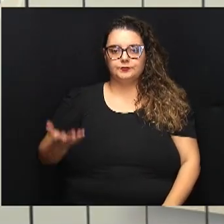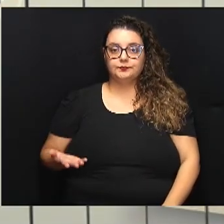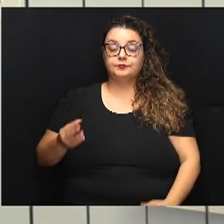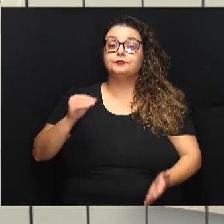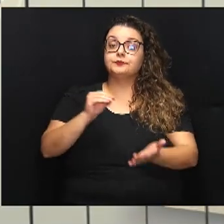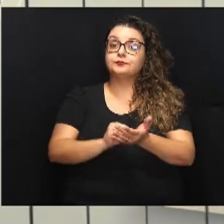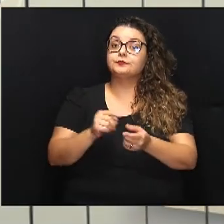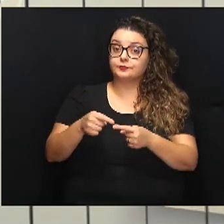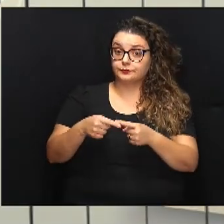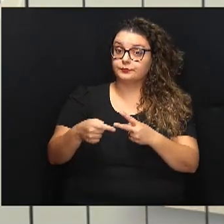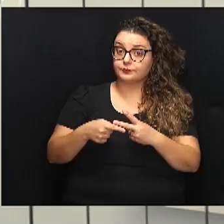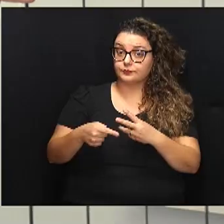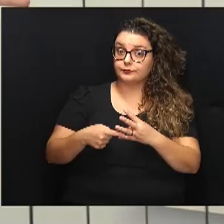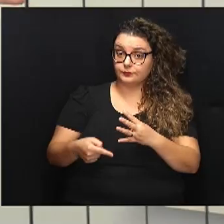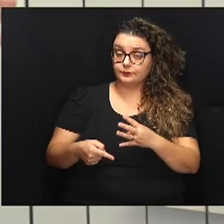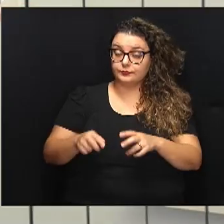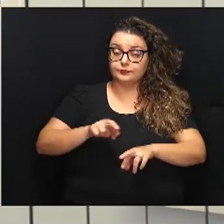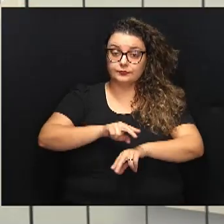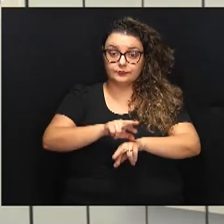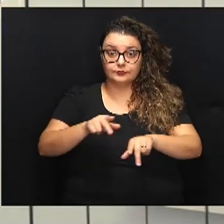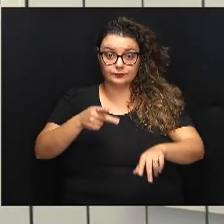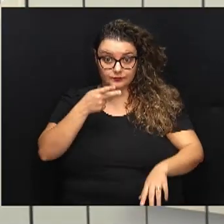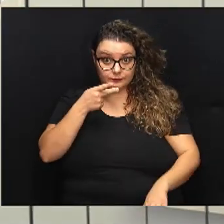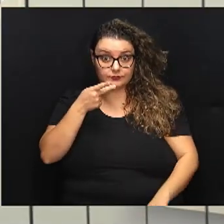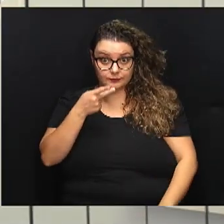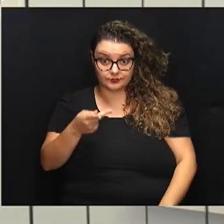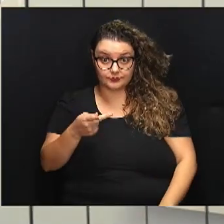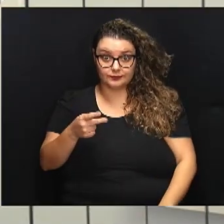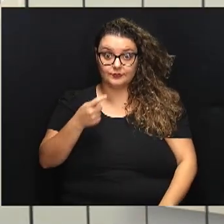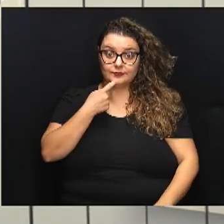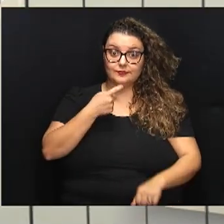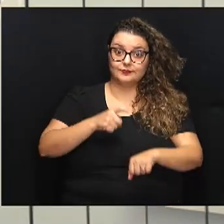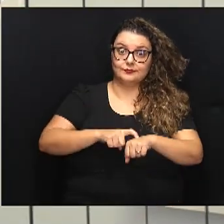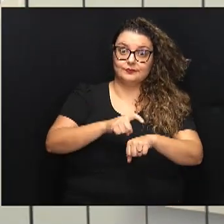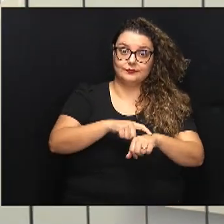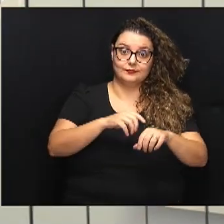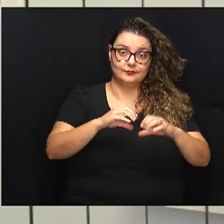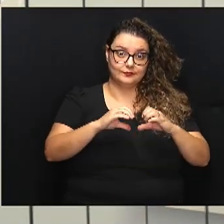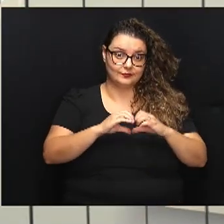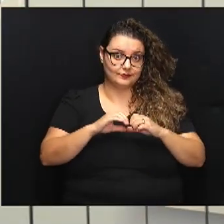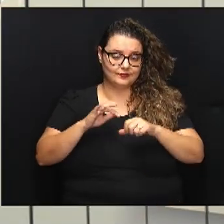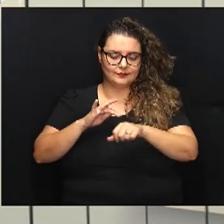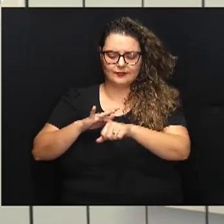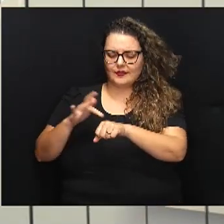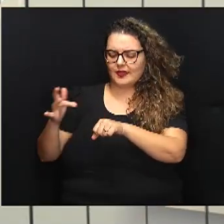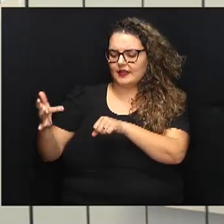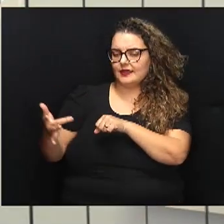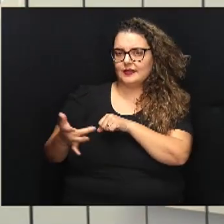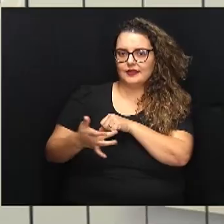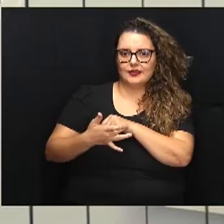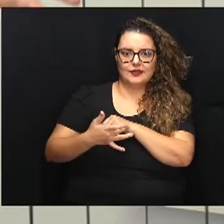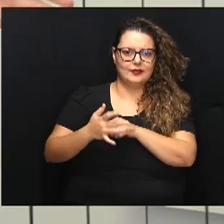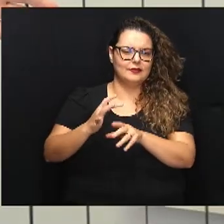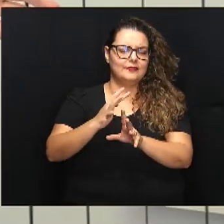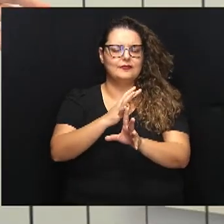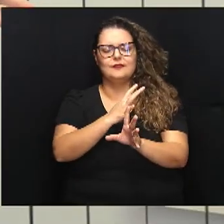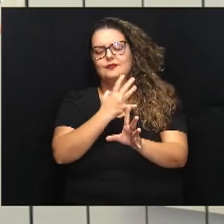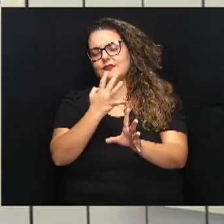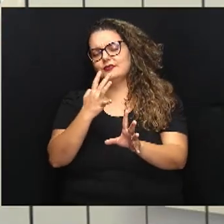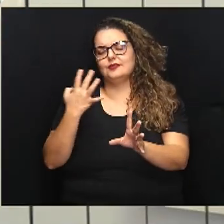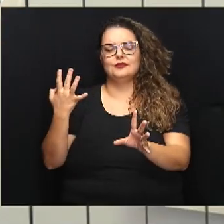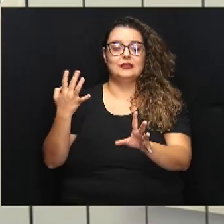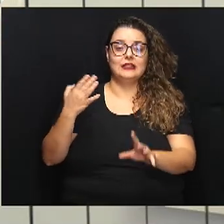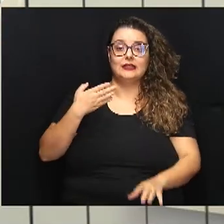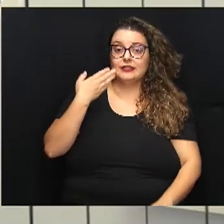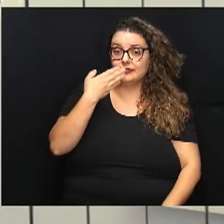últimas semanas, muito se falou Morango do Amor. Nas redes sociais, filas enormes em